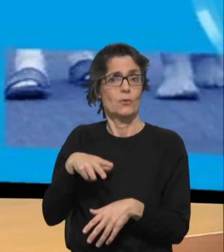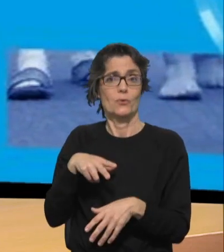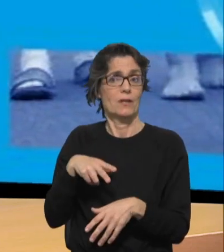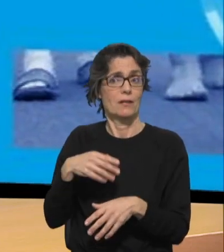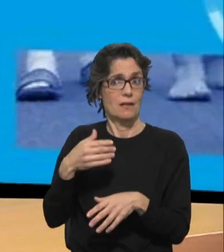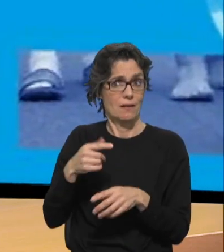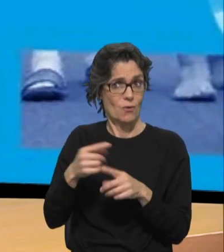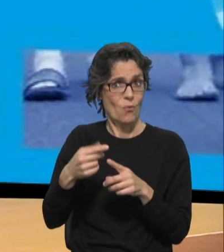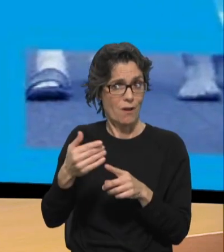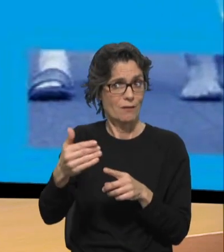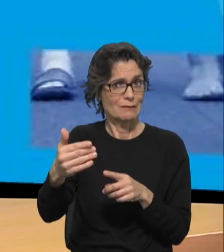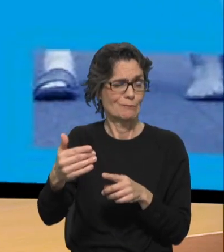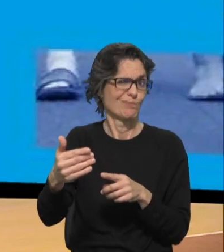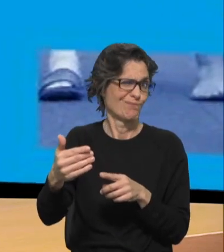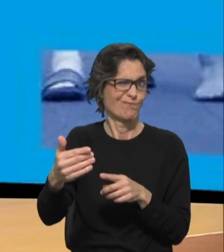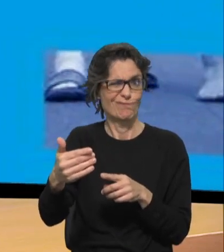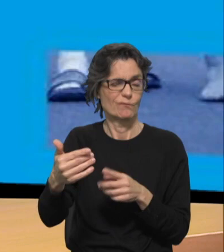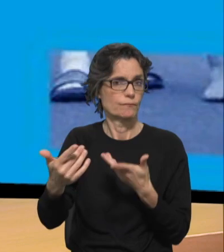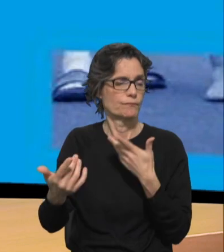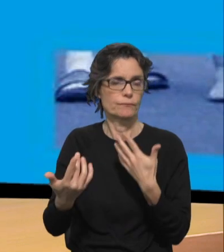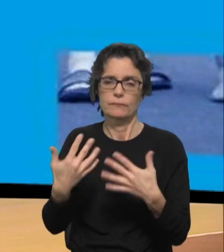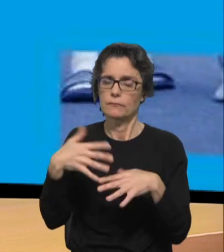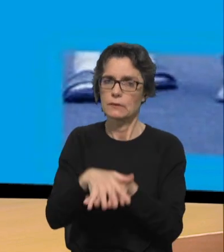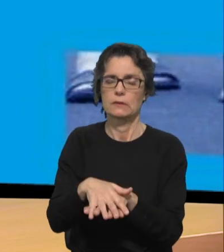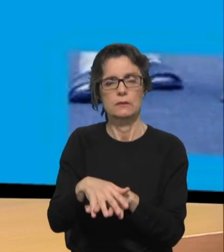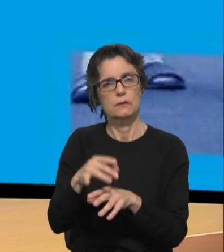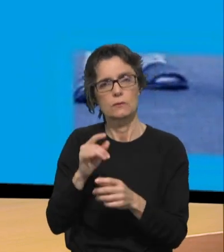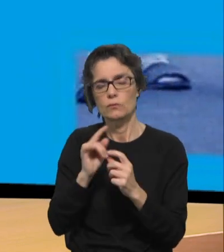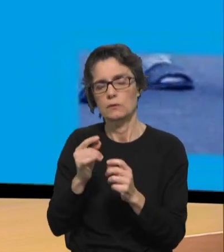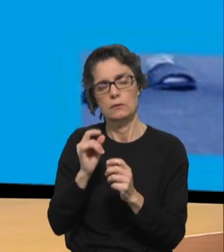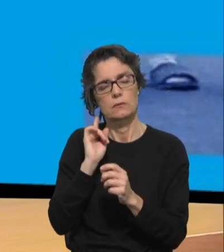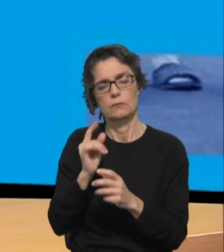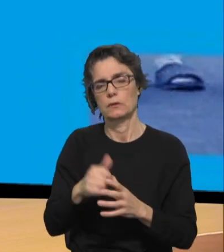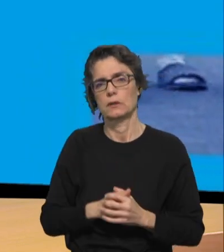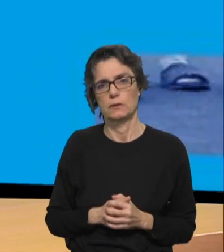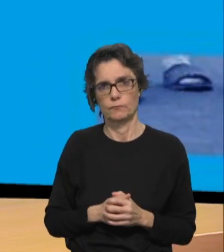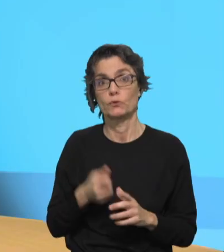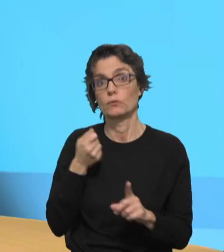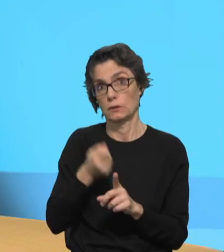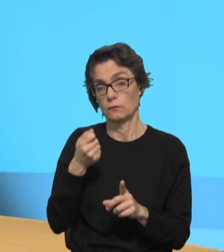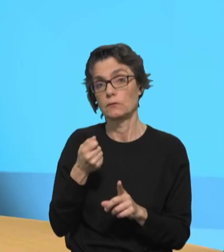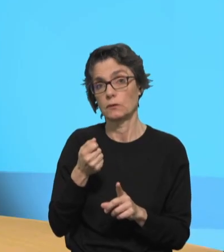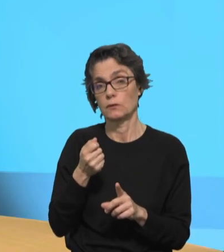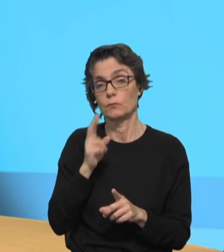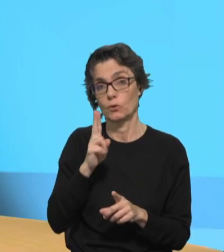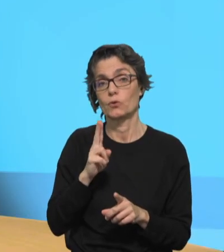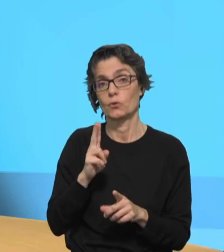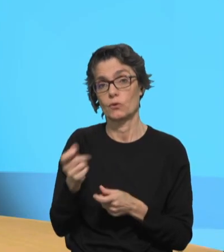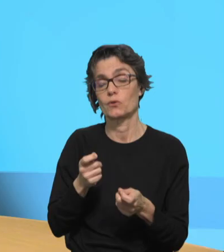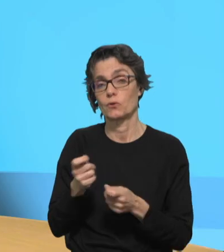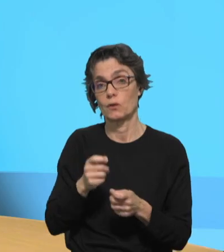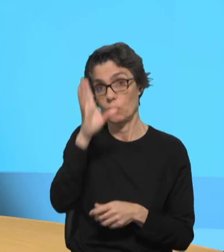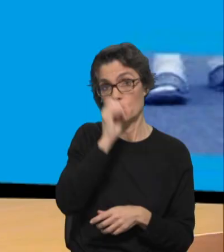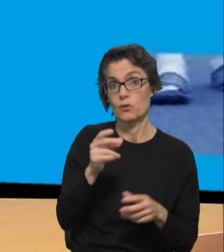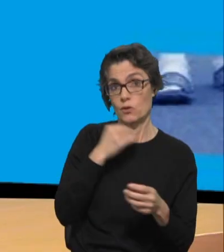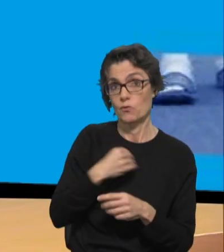anos seja resolúvel sem uma articulação entre os dois. Desafios para o Diretor Executivo do Sistema Nacional de Saúde, para o Ministro da Saúde? Sem